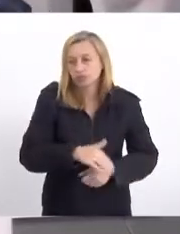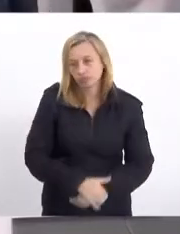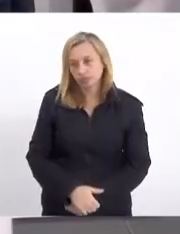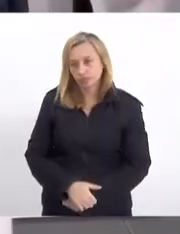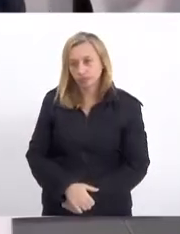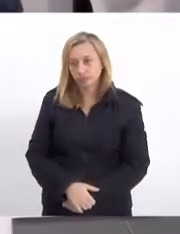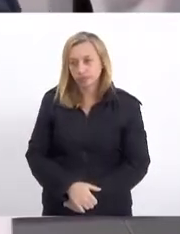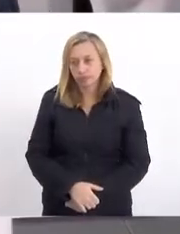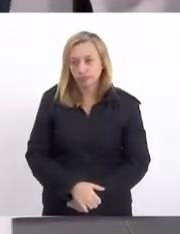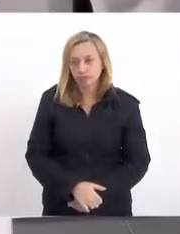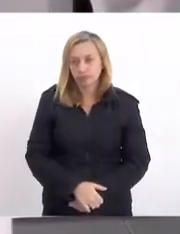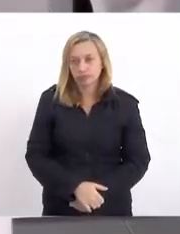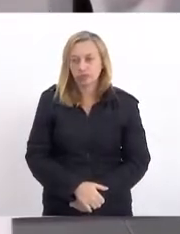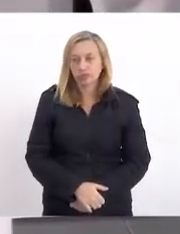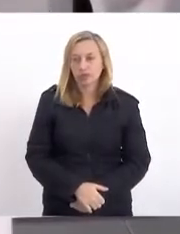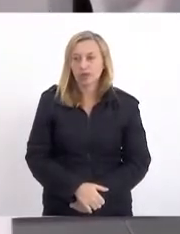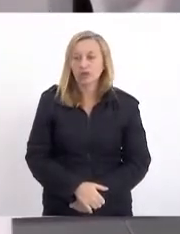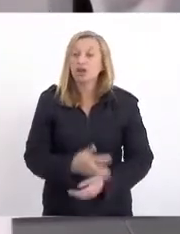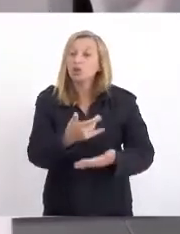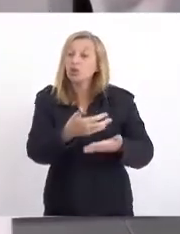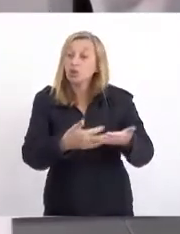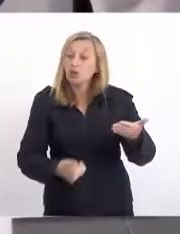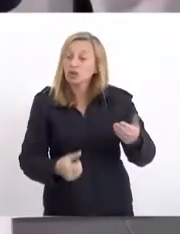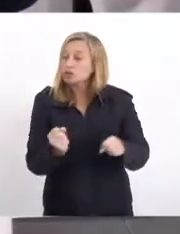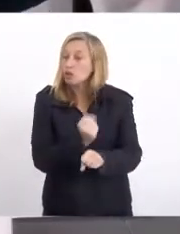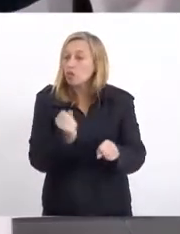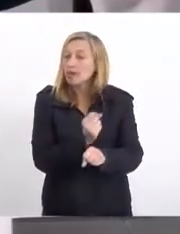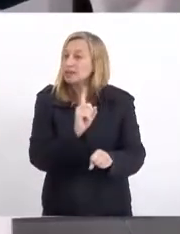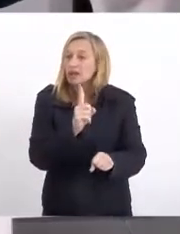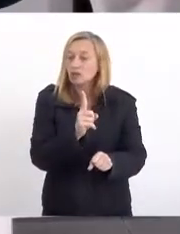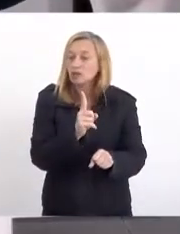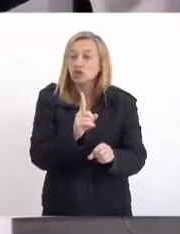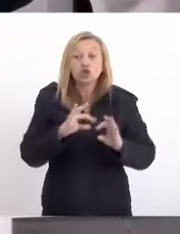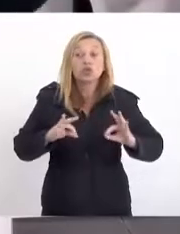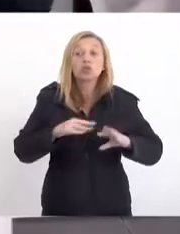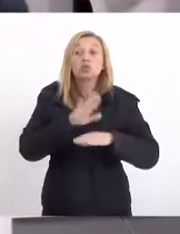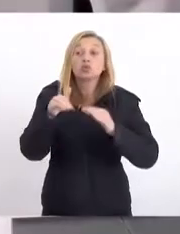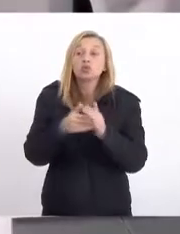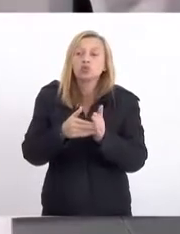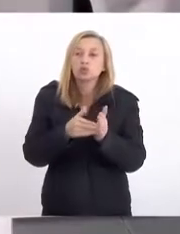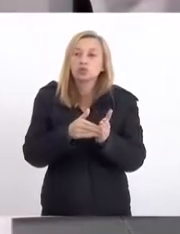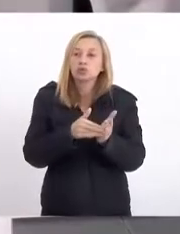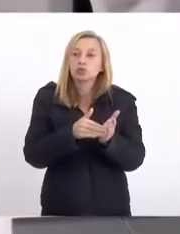Não é cronograma de obra, é cronograma do item.